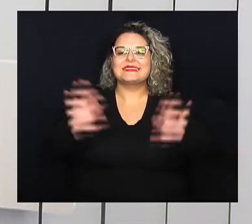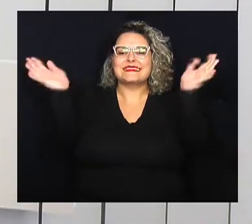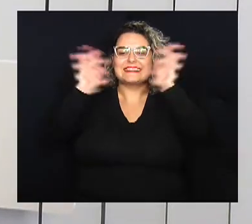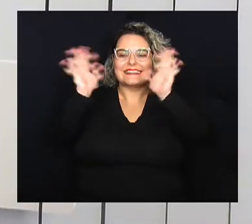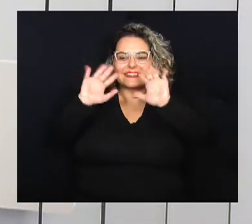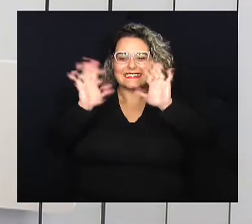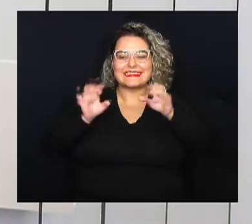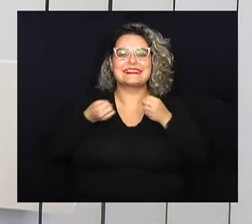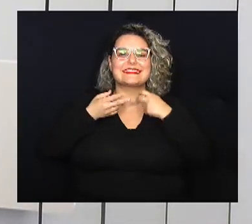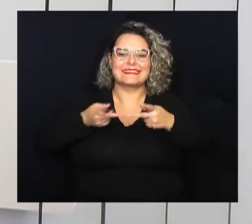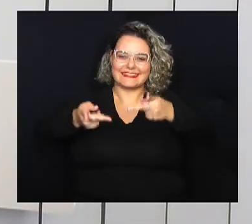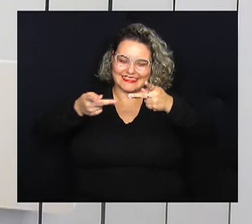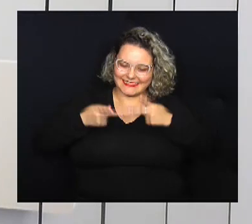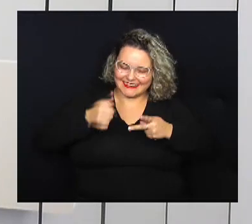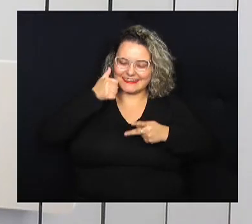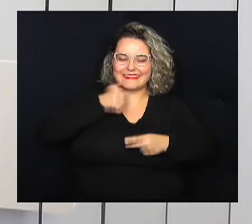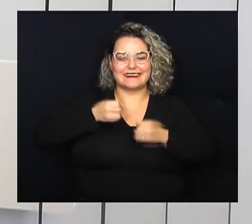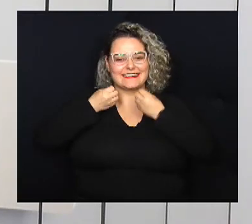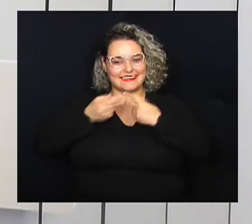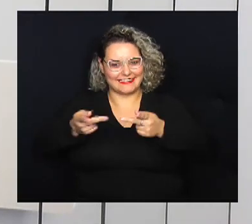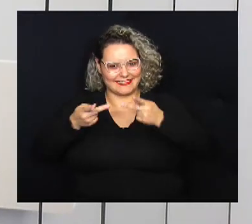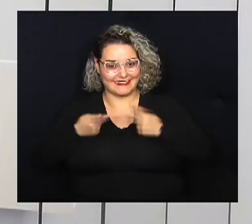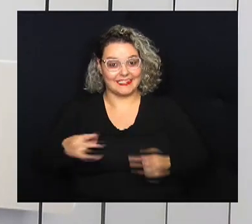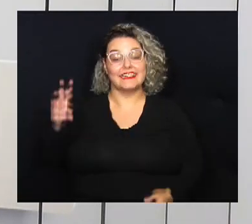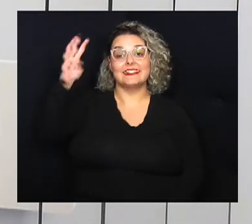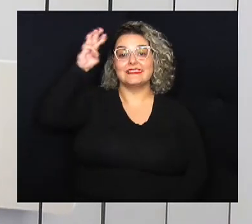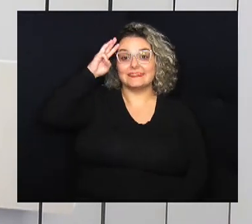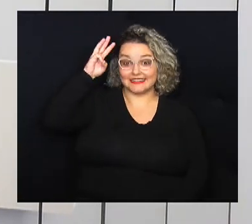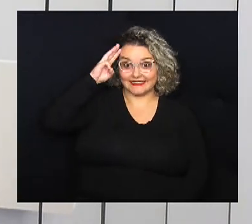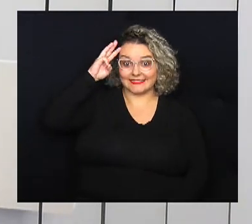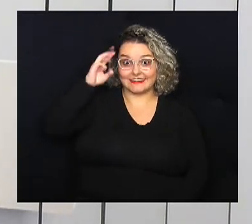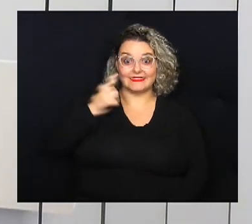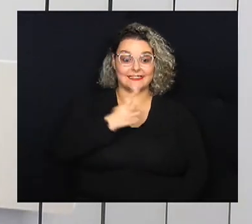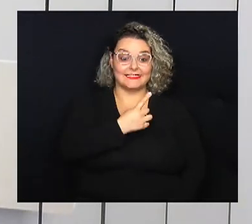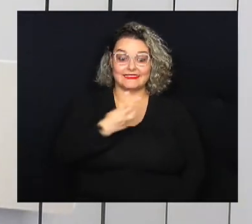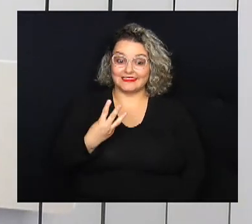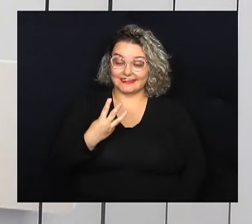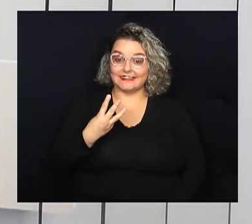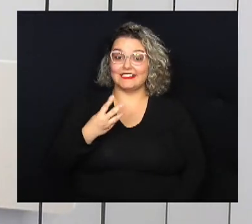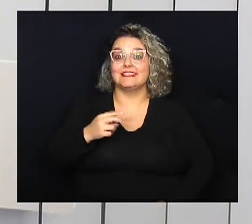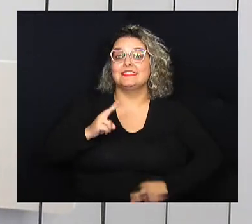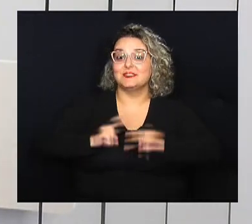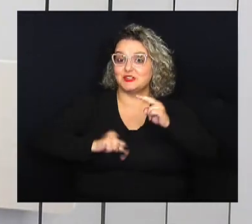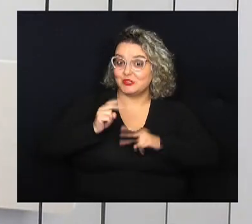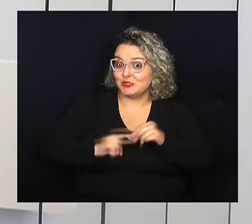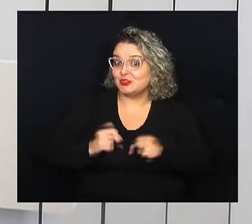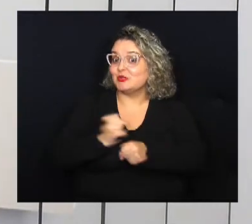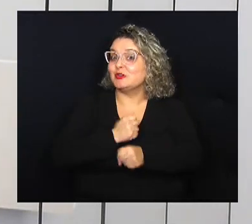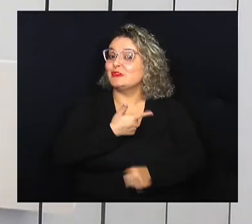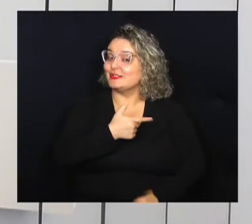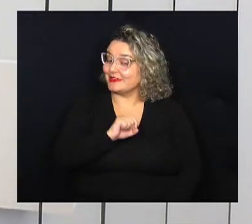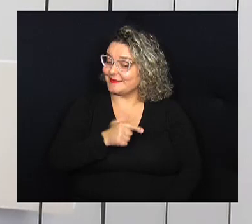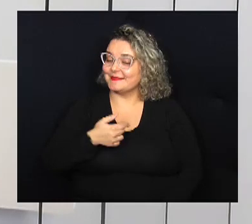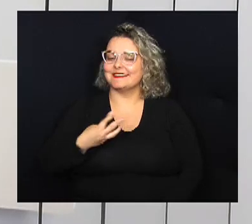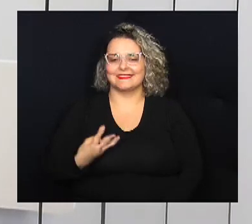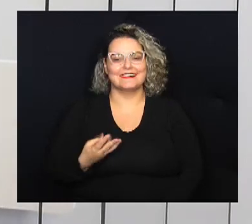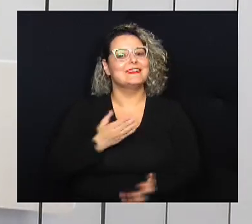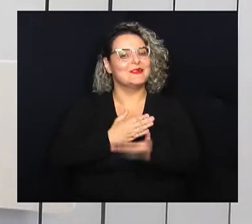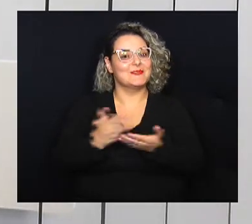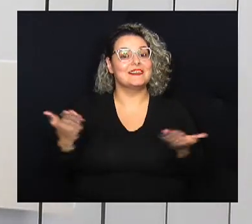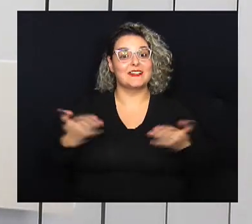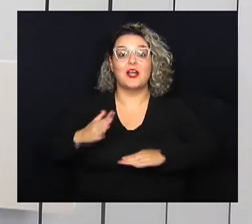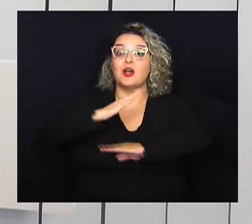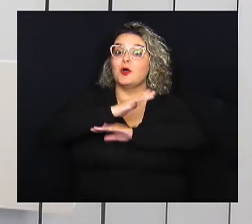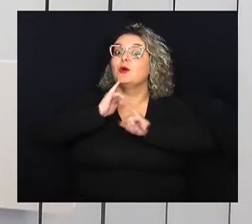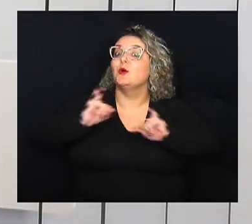Olá, seja bem-vinda, seja bem-vindo. Terça-feira, 13 de junho de 2023. Começa agora o Câmara